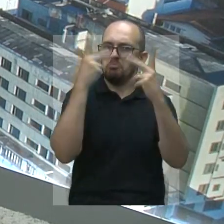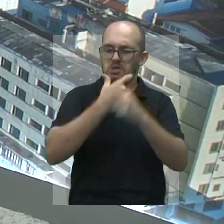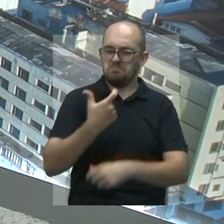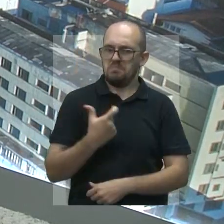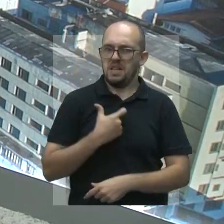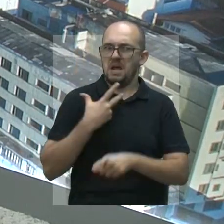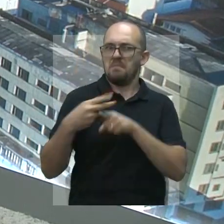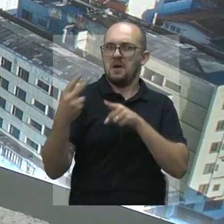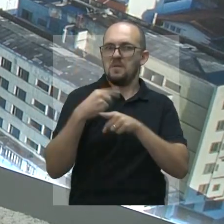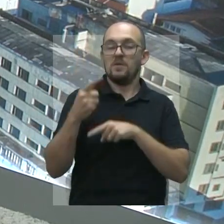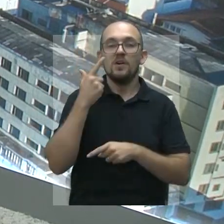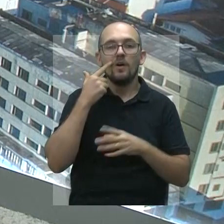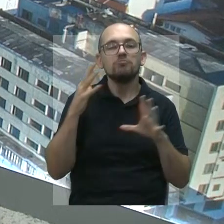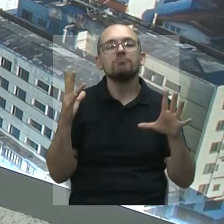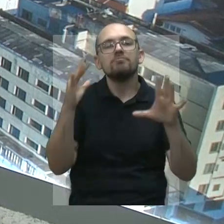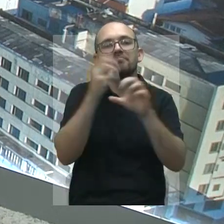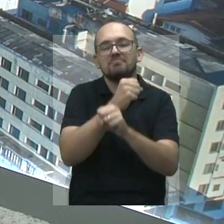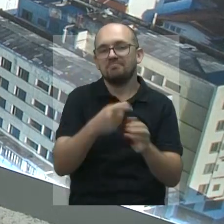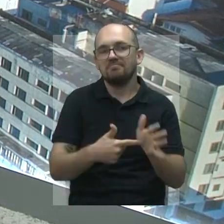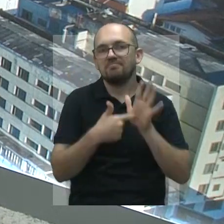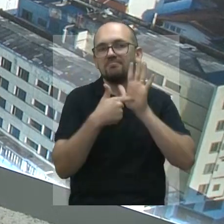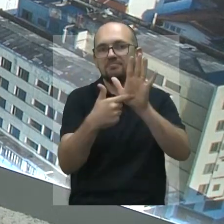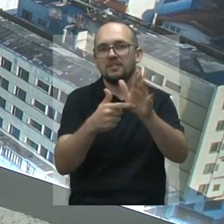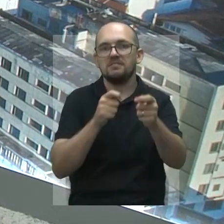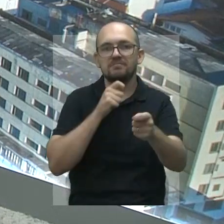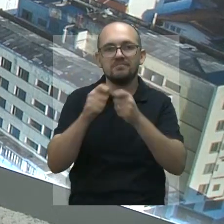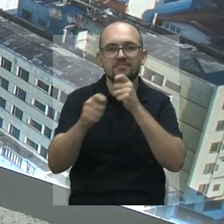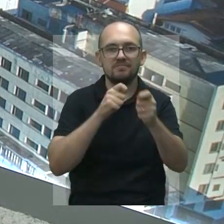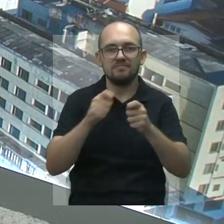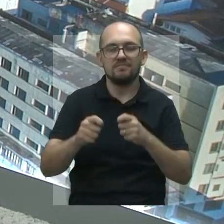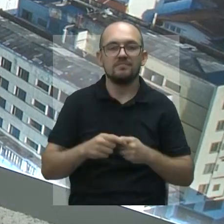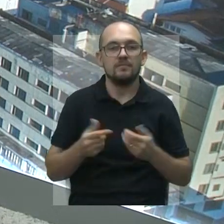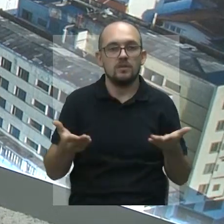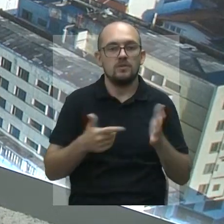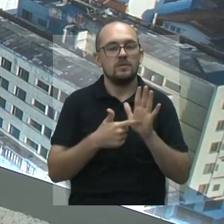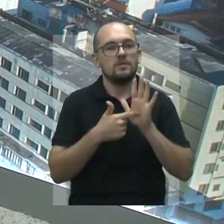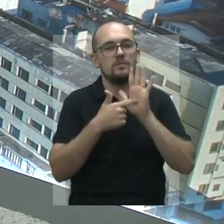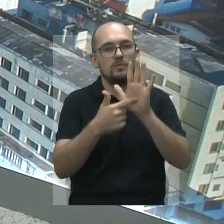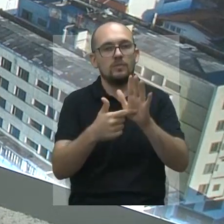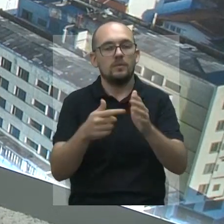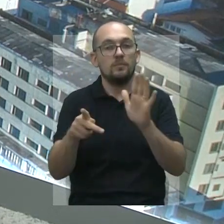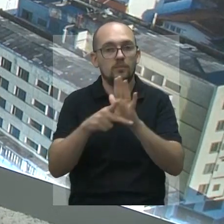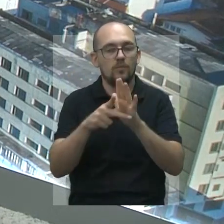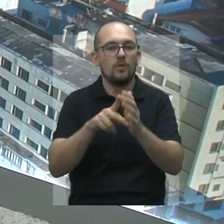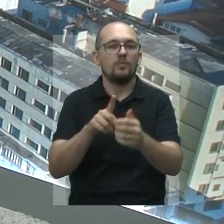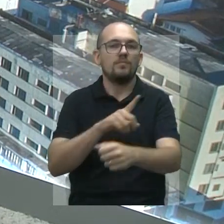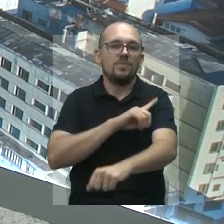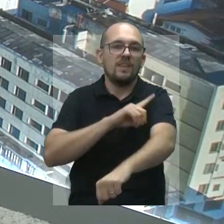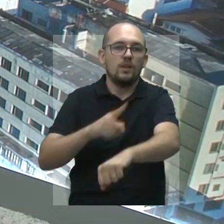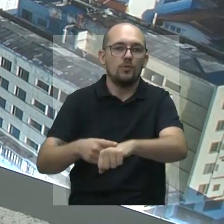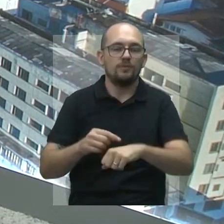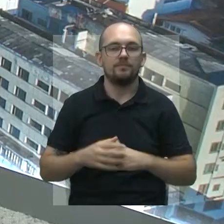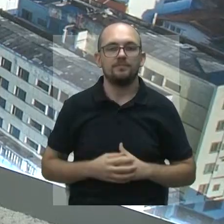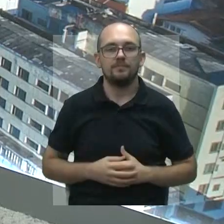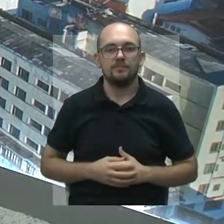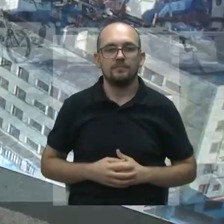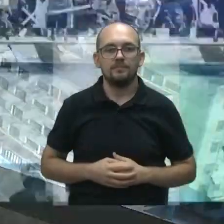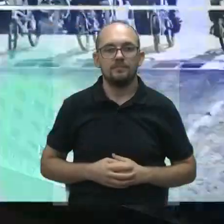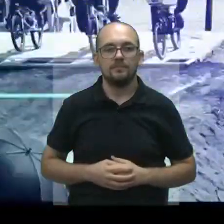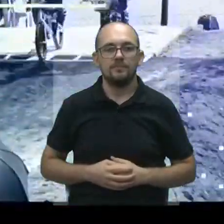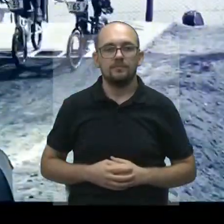Vamos conferir um balanço dessa participação jauense nos Jogos Abertos na reportagem especial do Danilo Gatto.